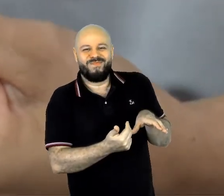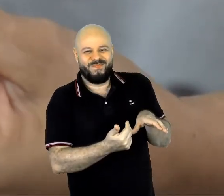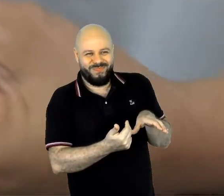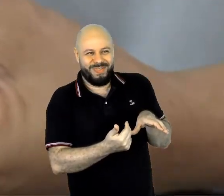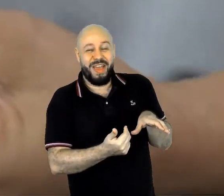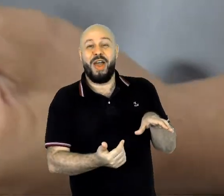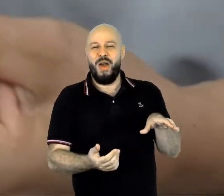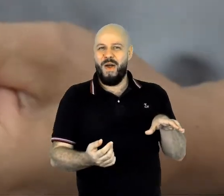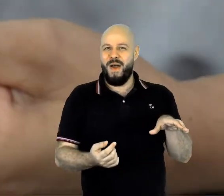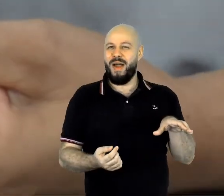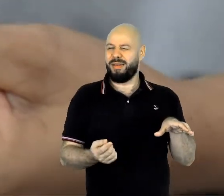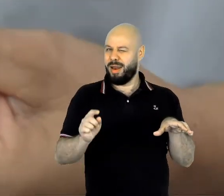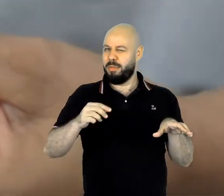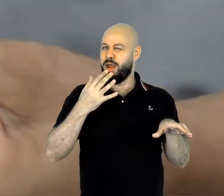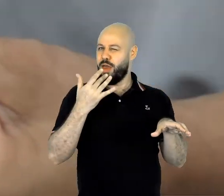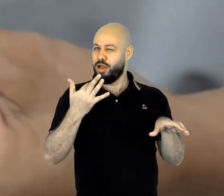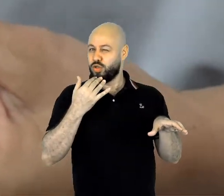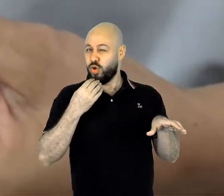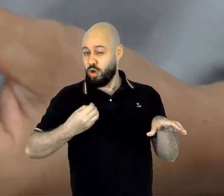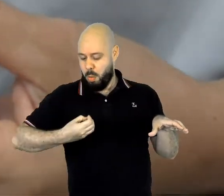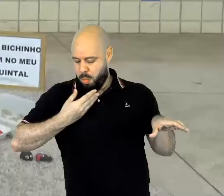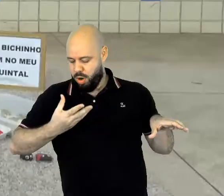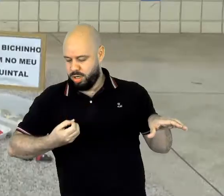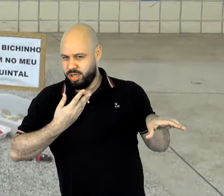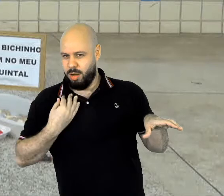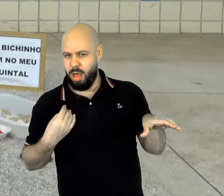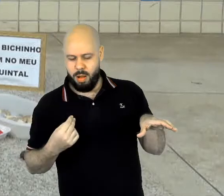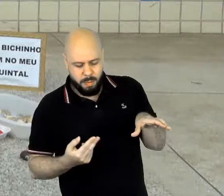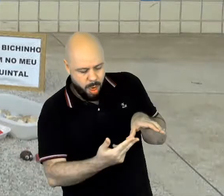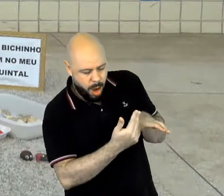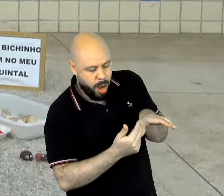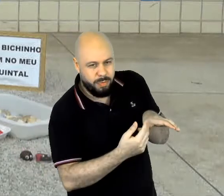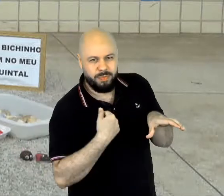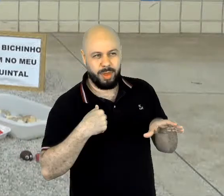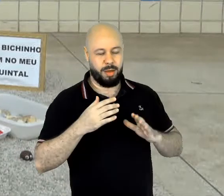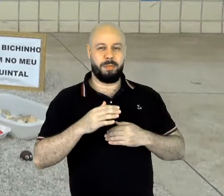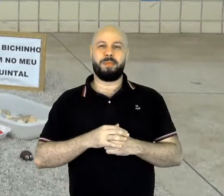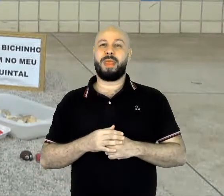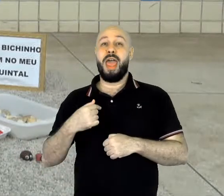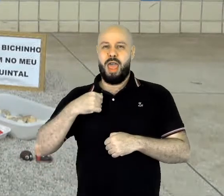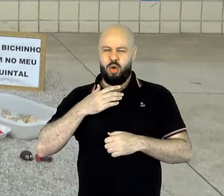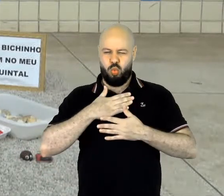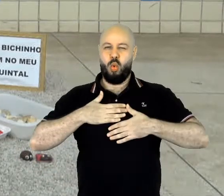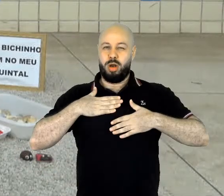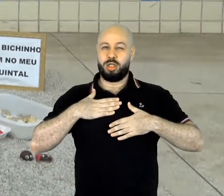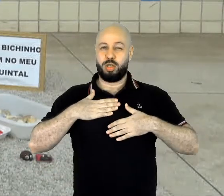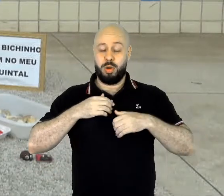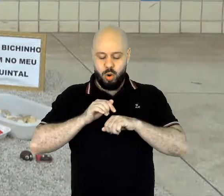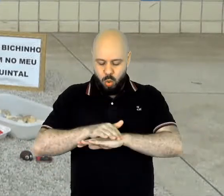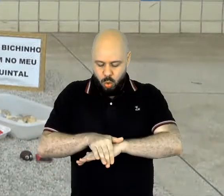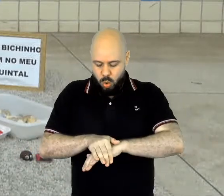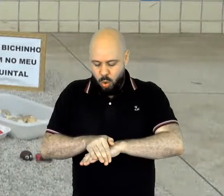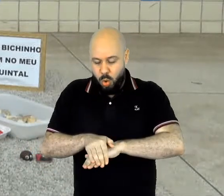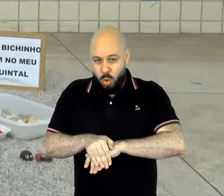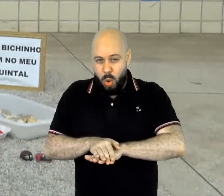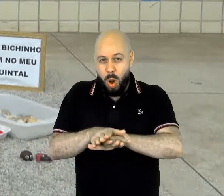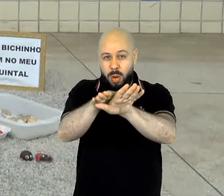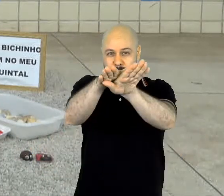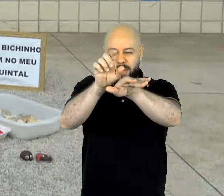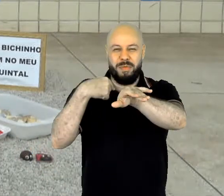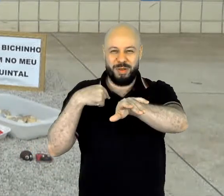Eu, por exemplo, como eu vou fazer, eu escolheria a joaninha. E de acordo com a cor da joaninha, que é o vermelho,